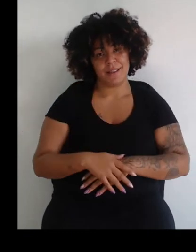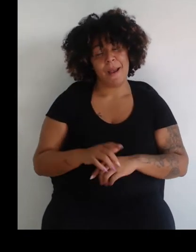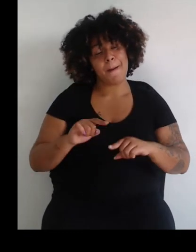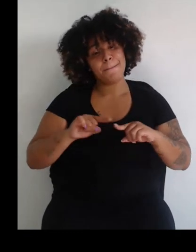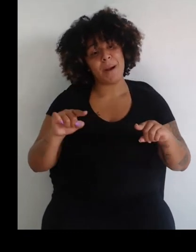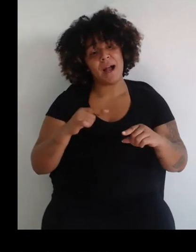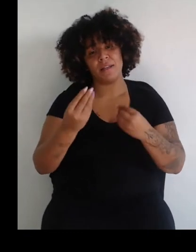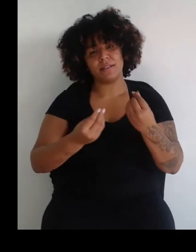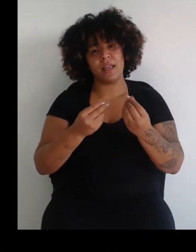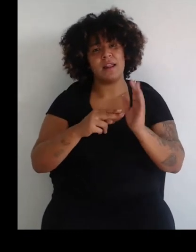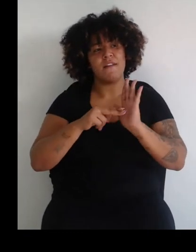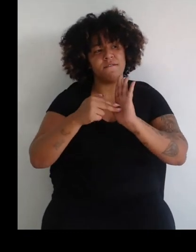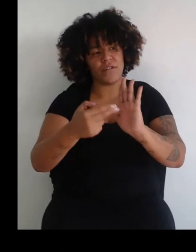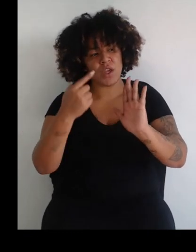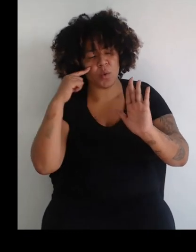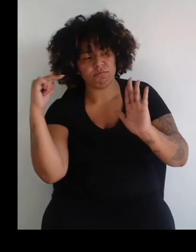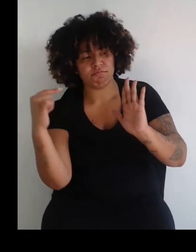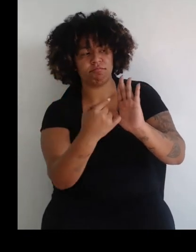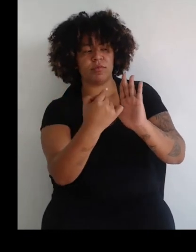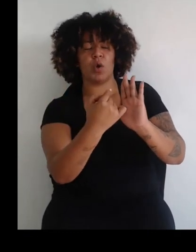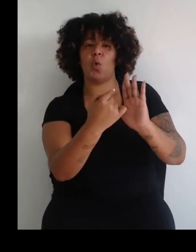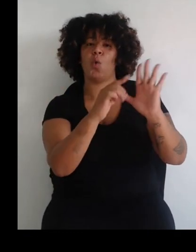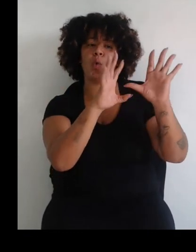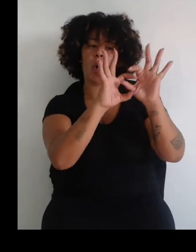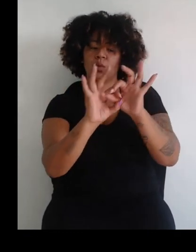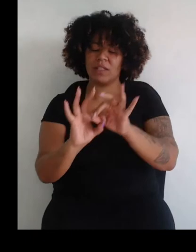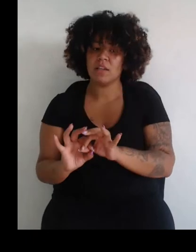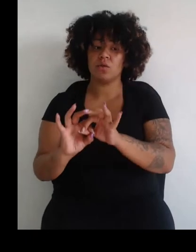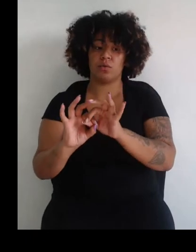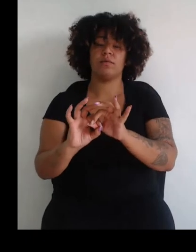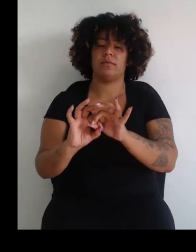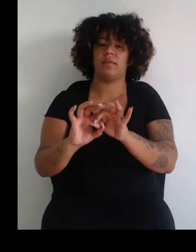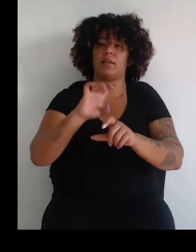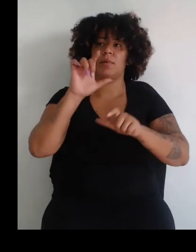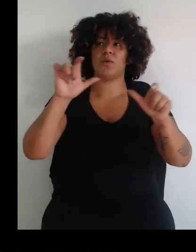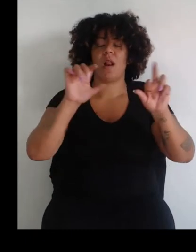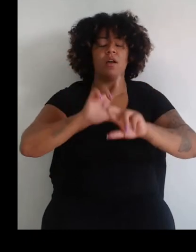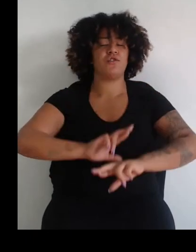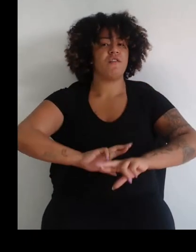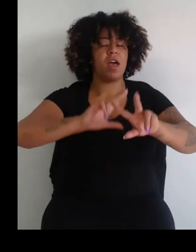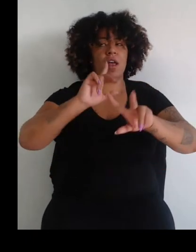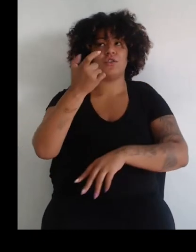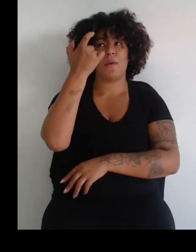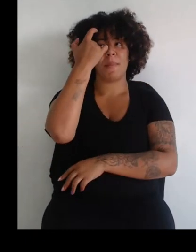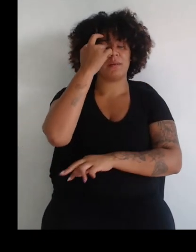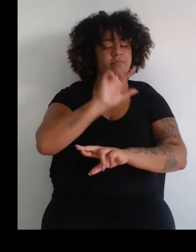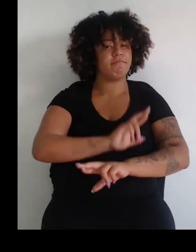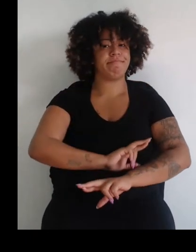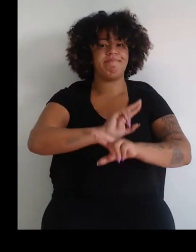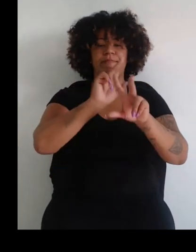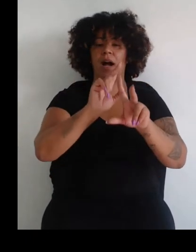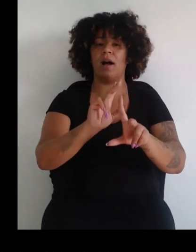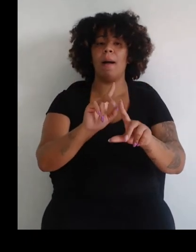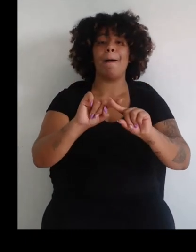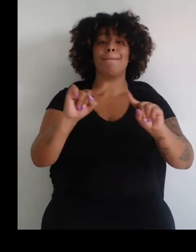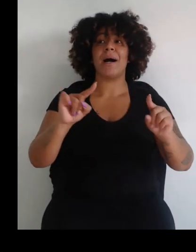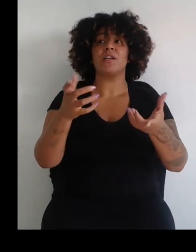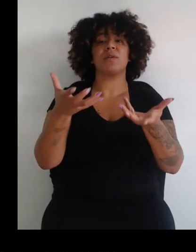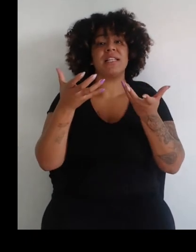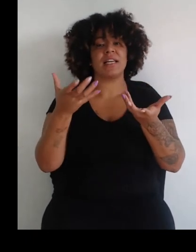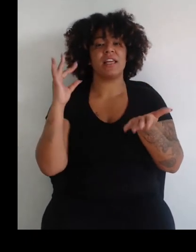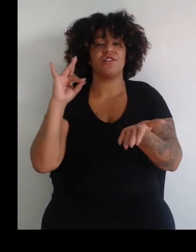um novo contexto social e cultural baseado numa visão de igualdade e participação cívica